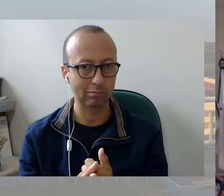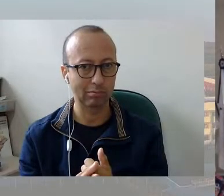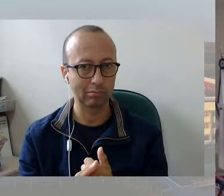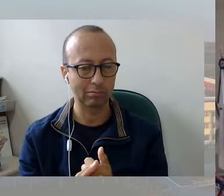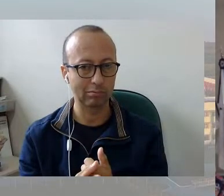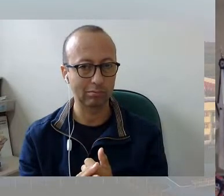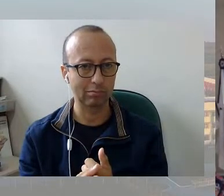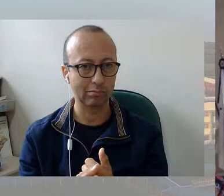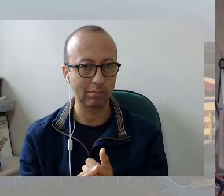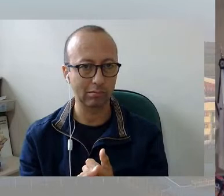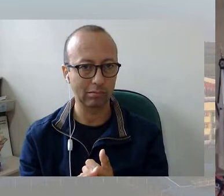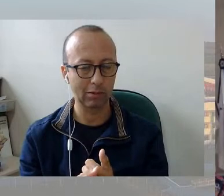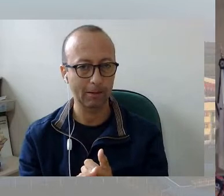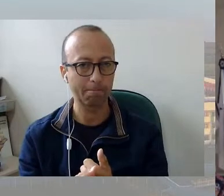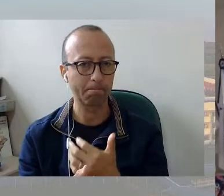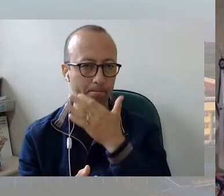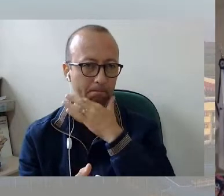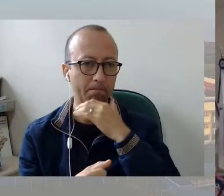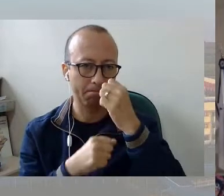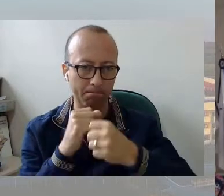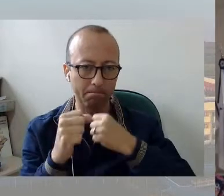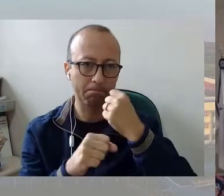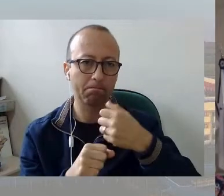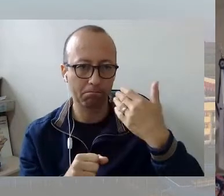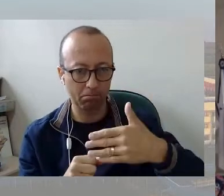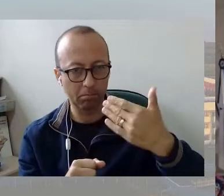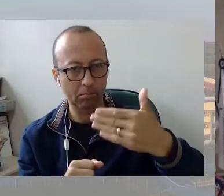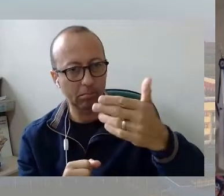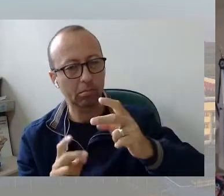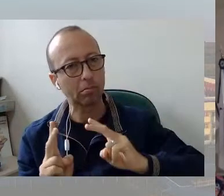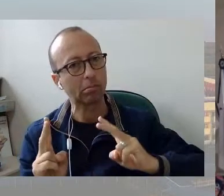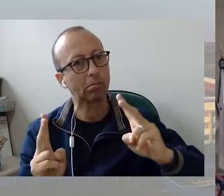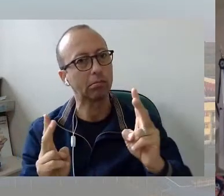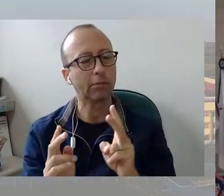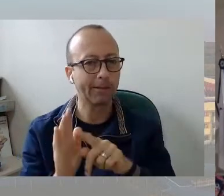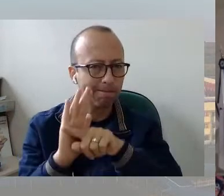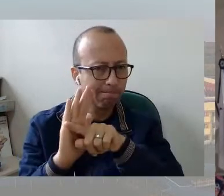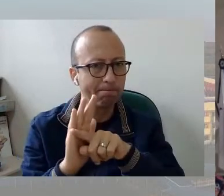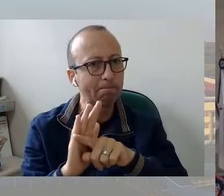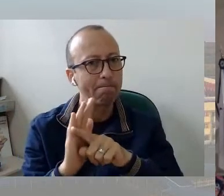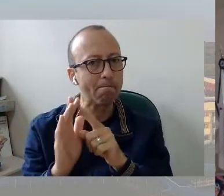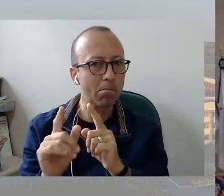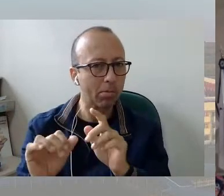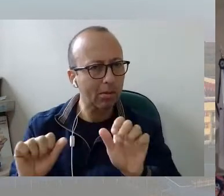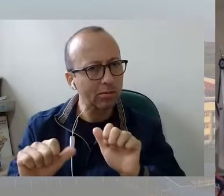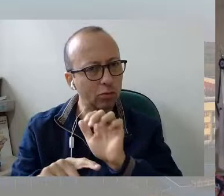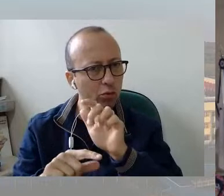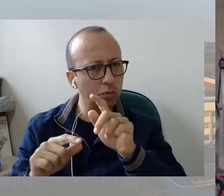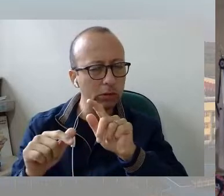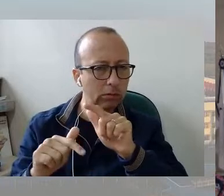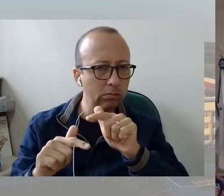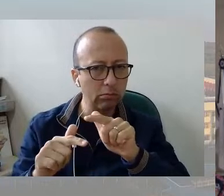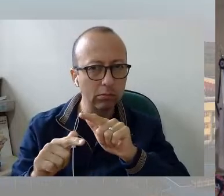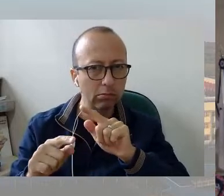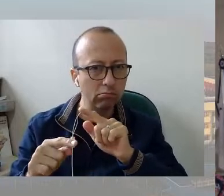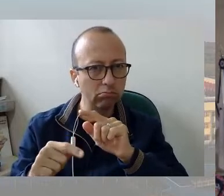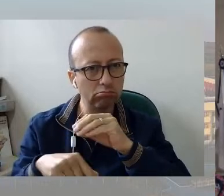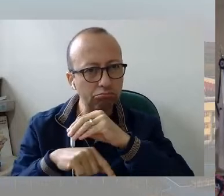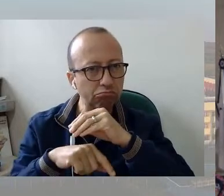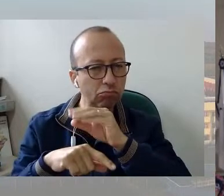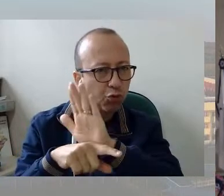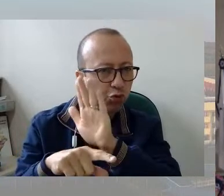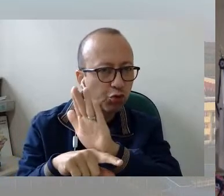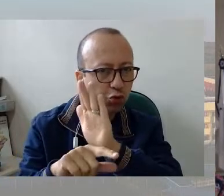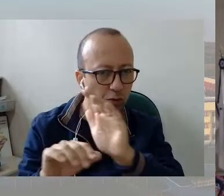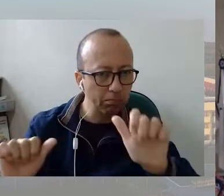anos seguintes para requalificar ainda mais o nosso CIEP, né? O CIEP ele tem um potencial, e eu tive